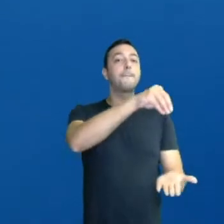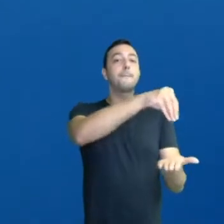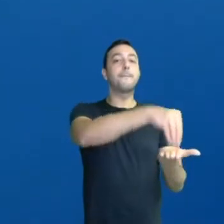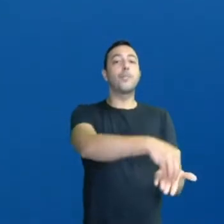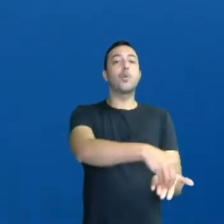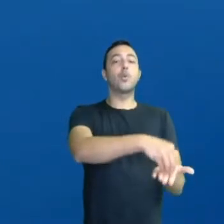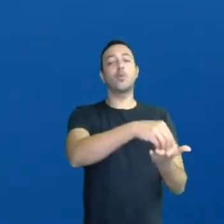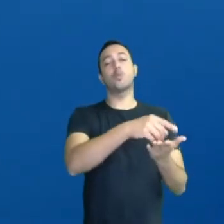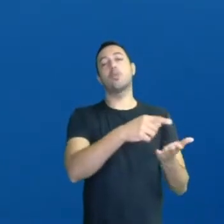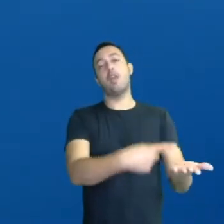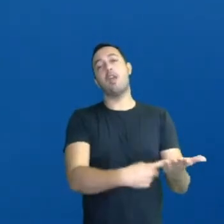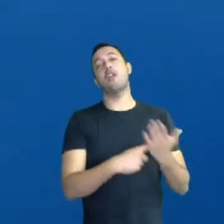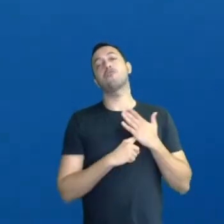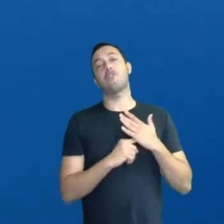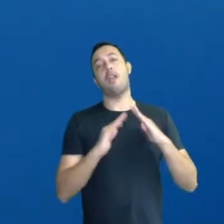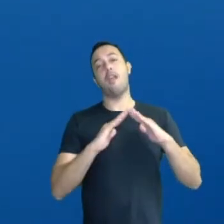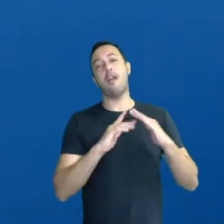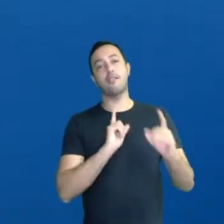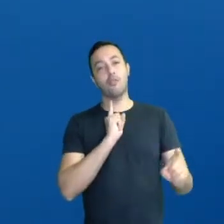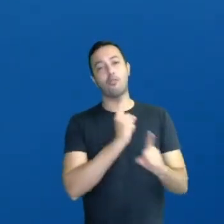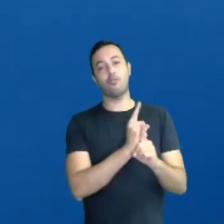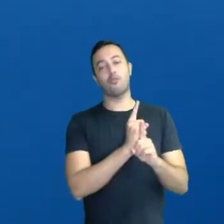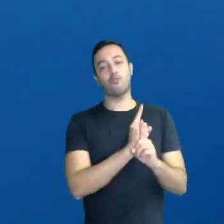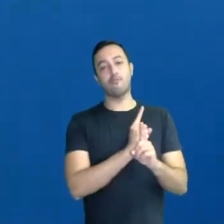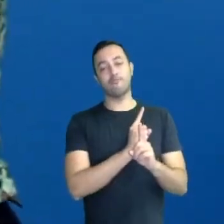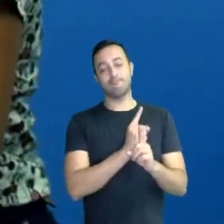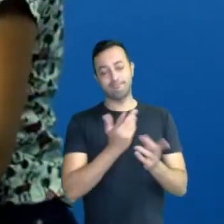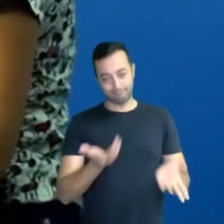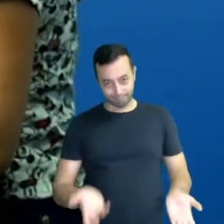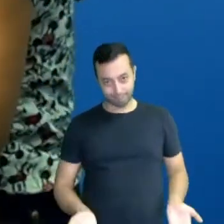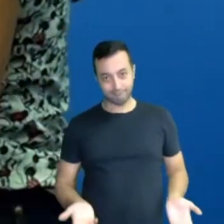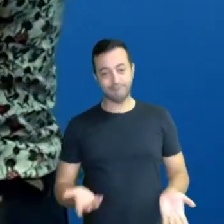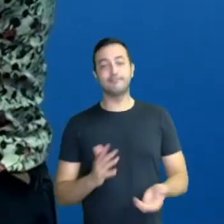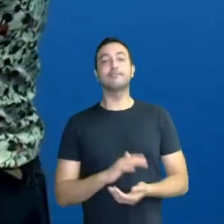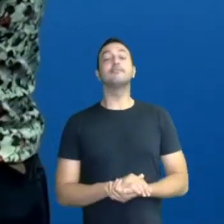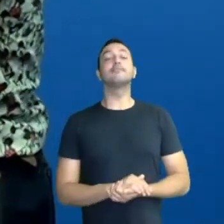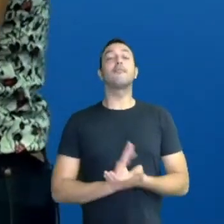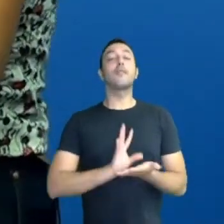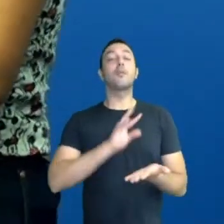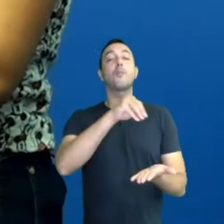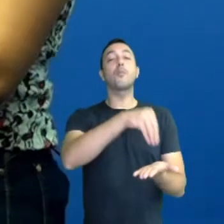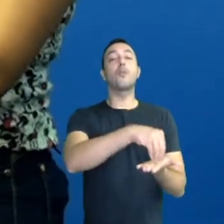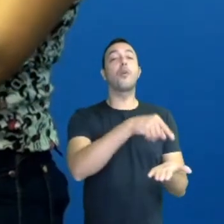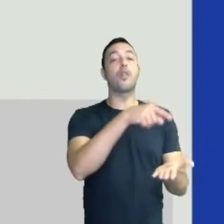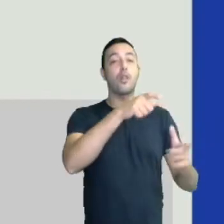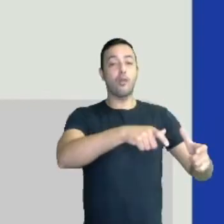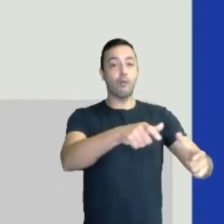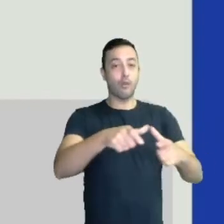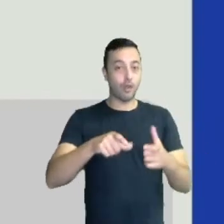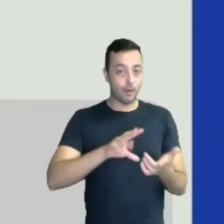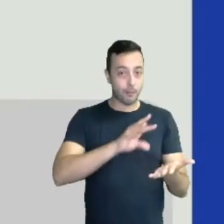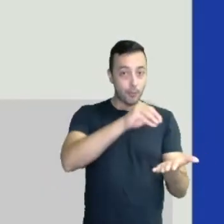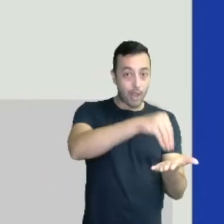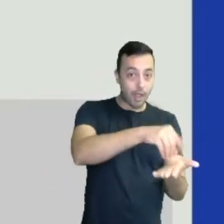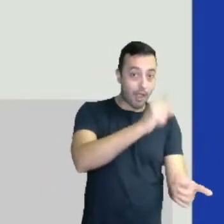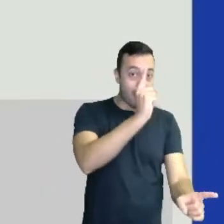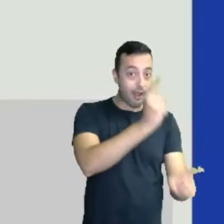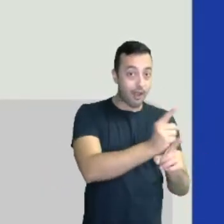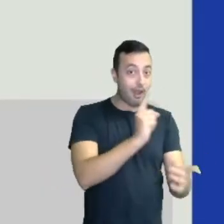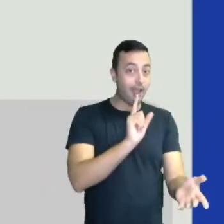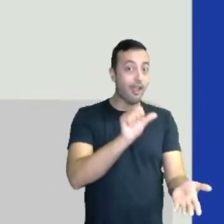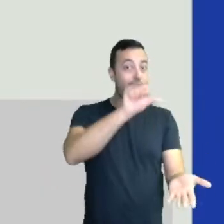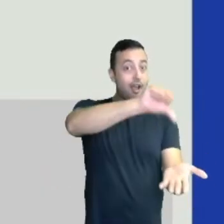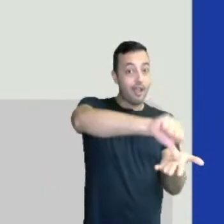referência para eu chegar até sua casa. Captou? Então, ponto de referência, esses são os pontos principais que a gente